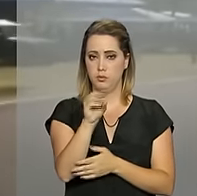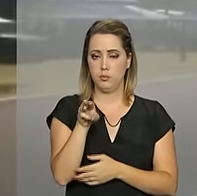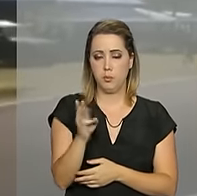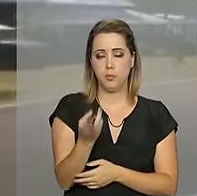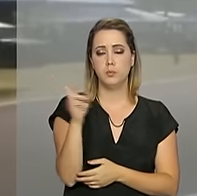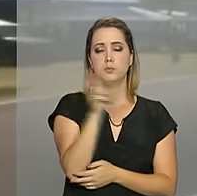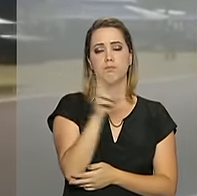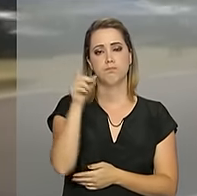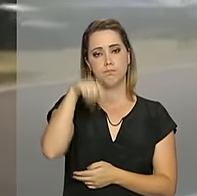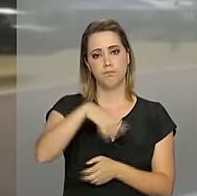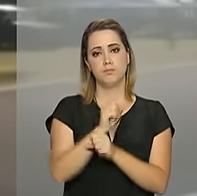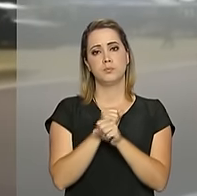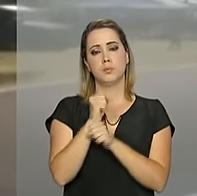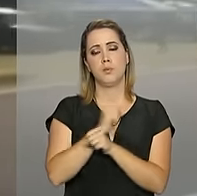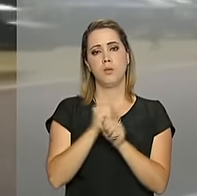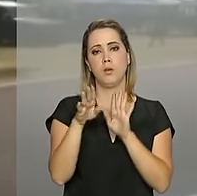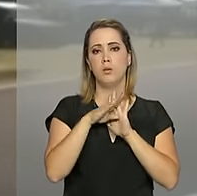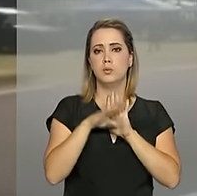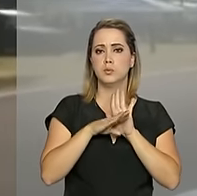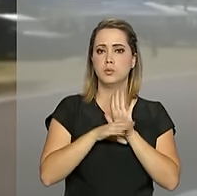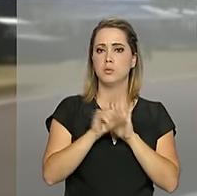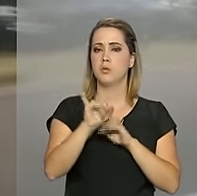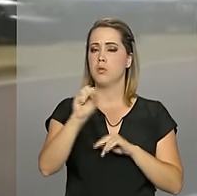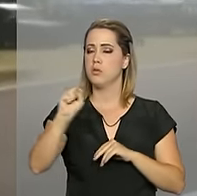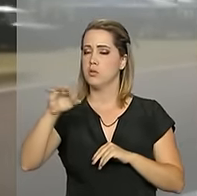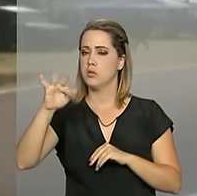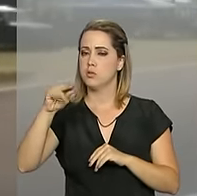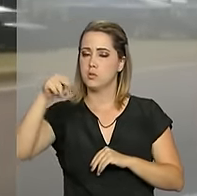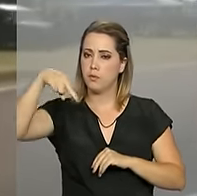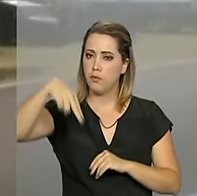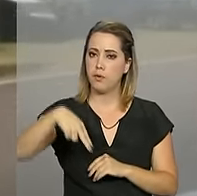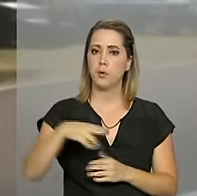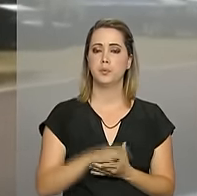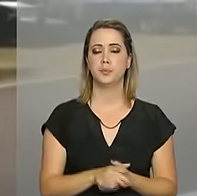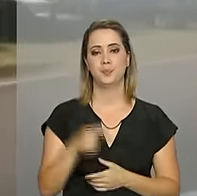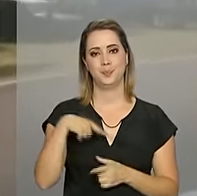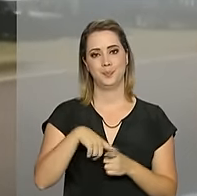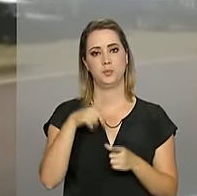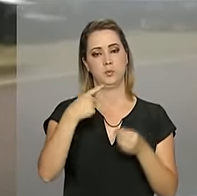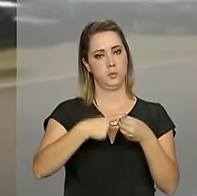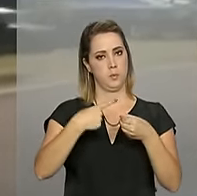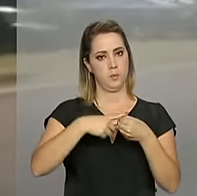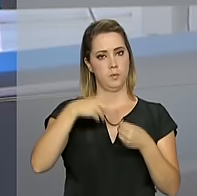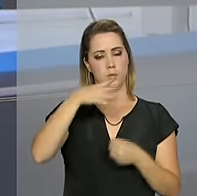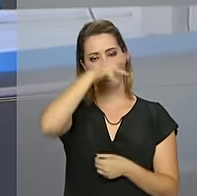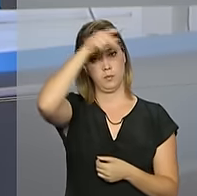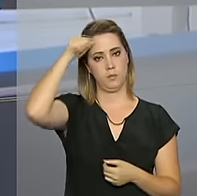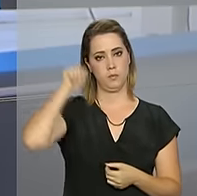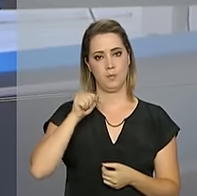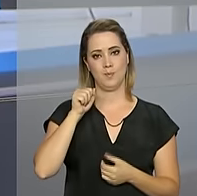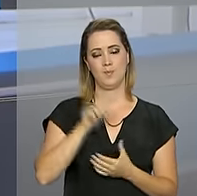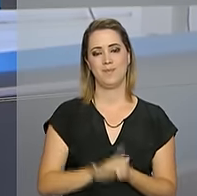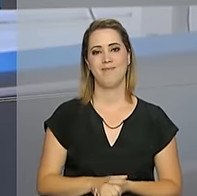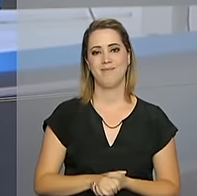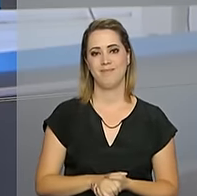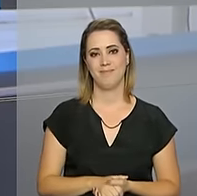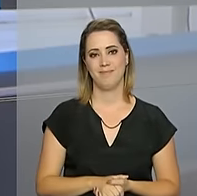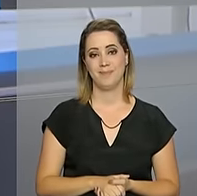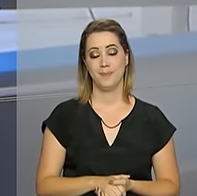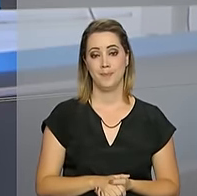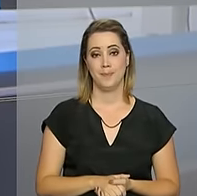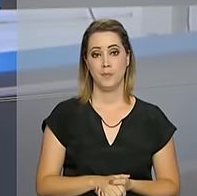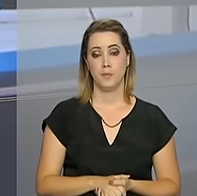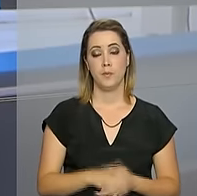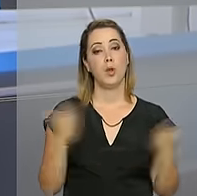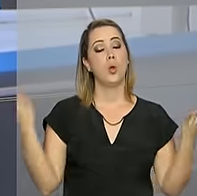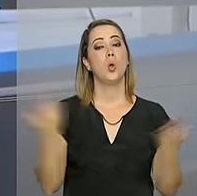470 milhões de reais neste ano no projeto do SISFRON. De Dourados, no Mato Grosso do Sul, Ney Pereira. E hoje, em São